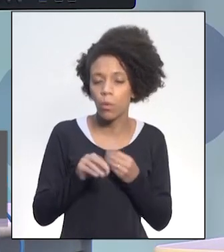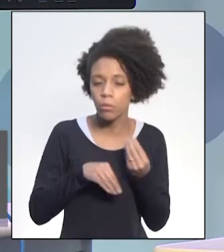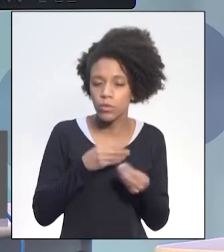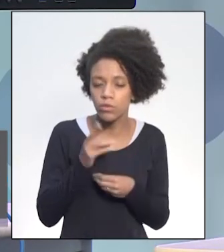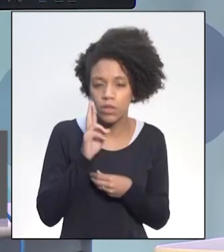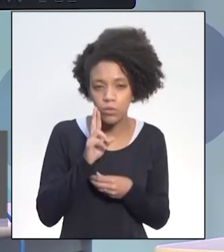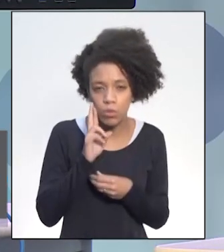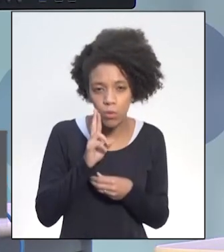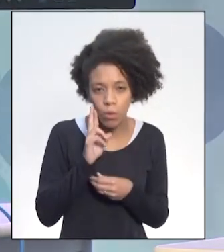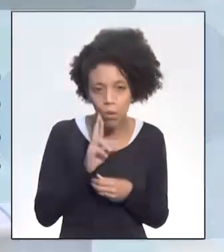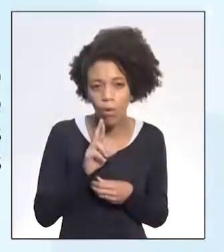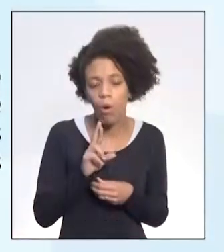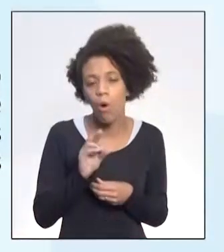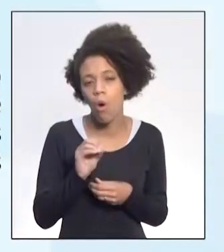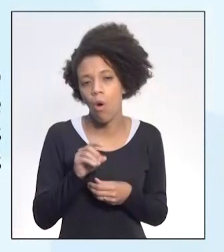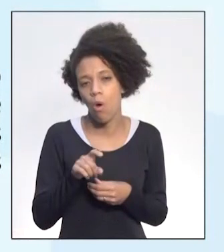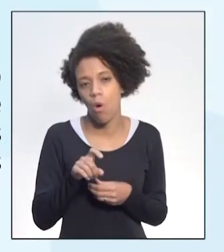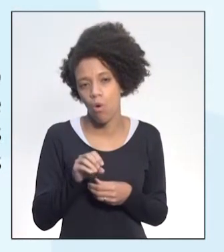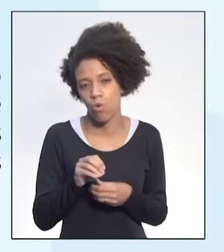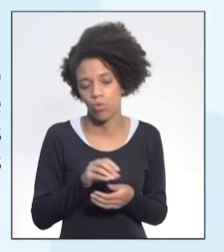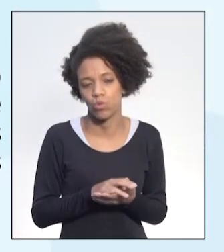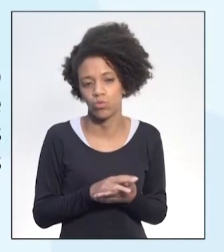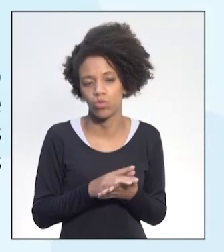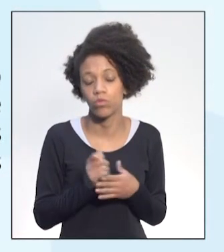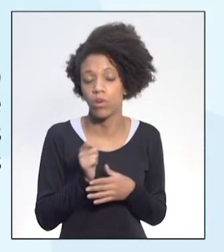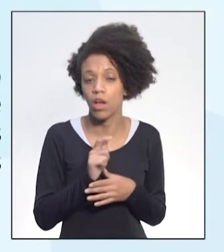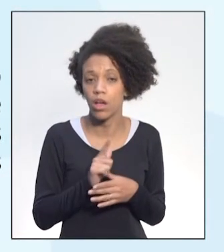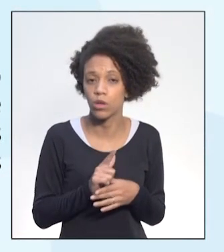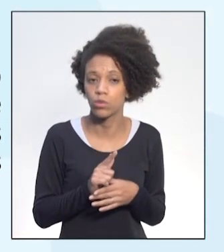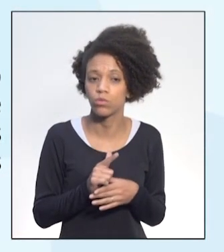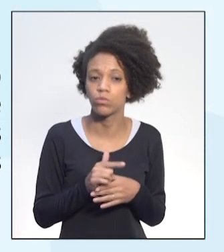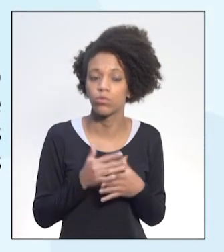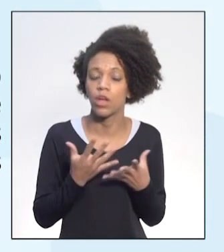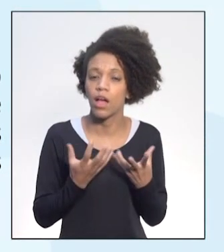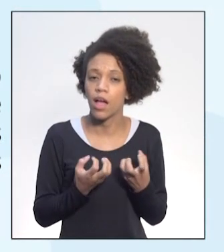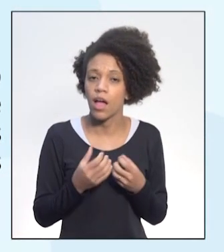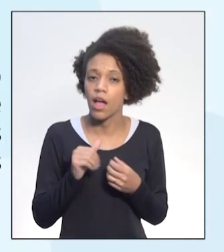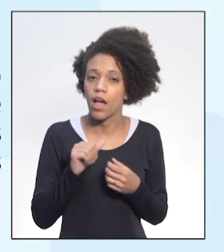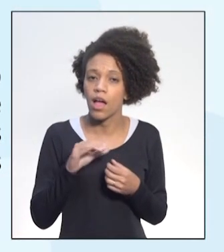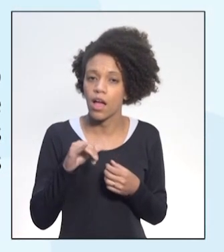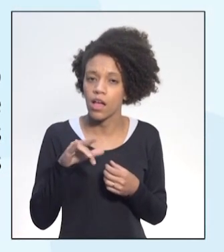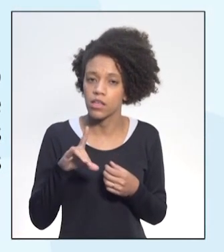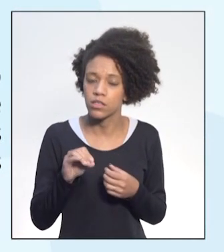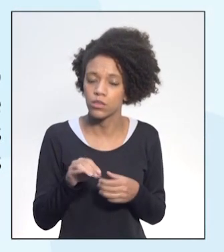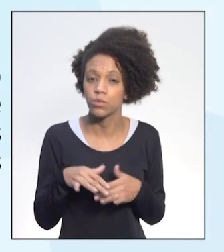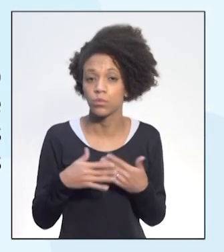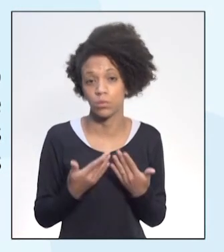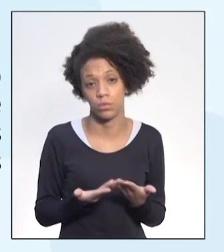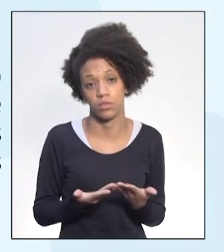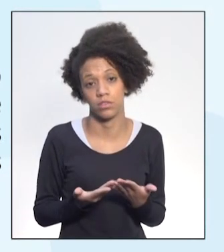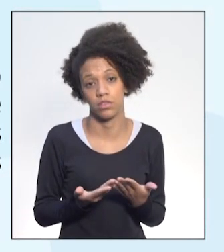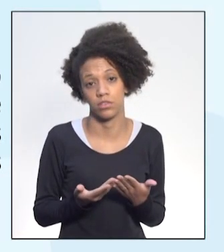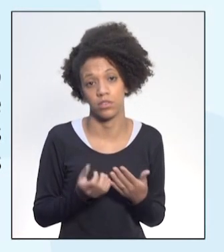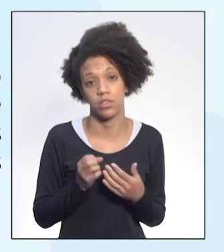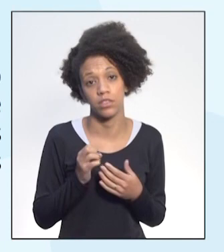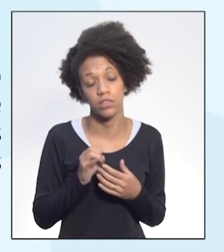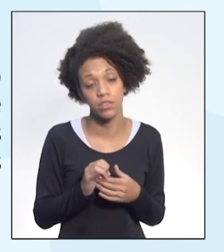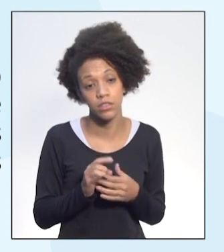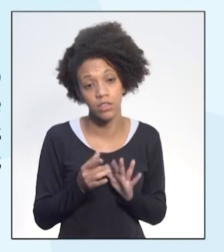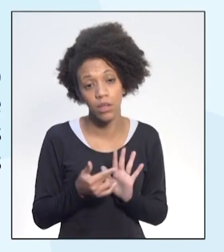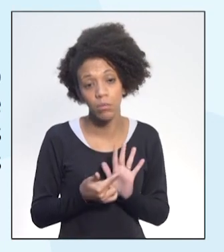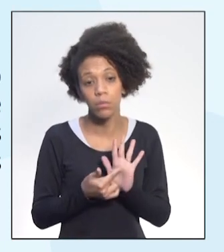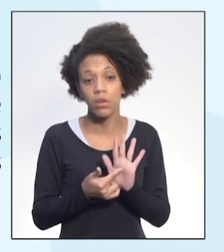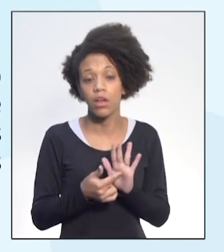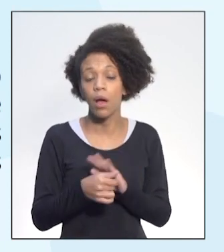aqui. Coloração azul da hortênsia é o solo ácido. E já se ele fosse alcalino, se fosse a